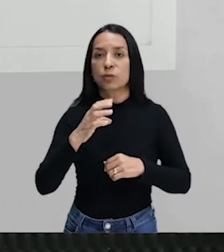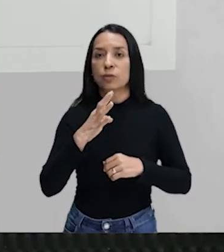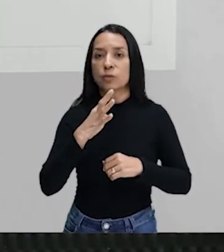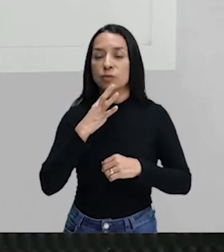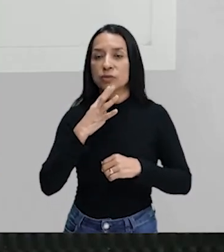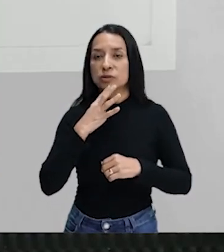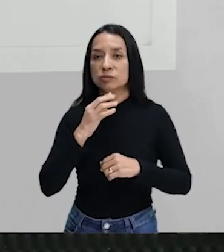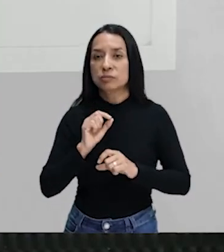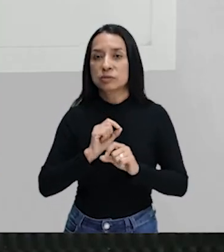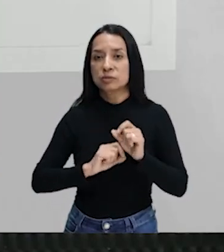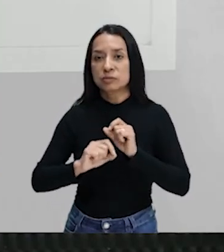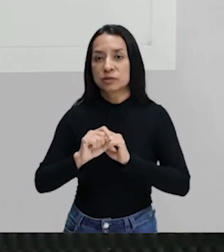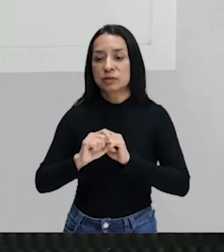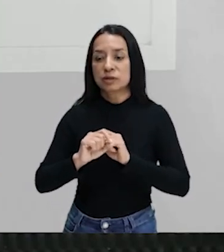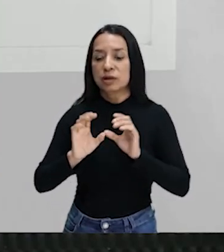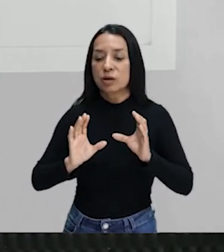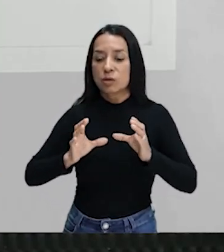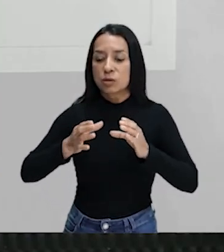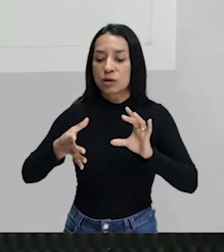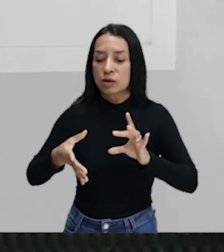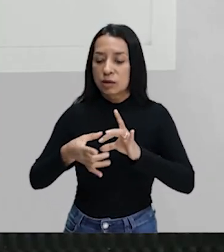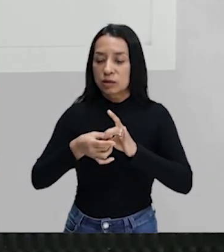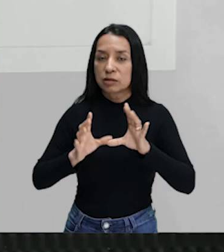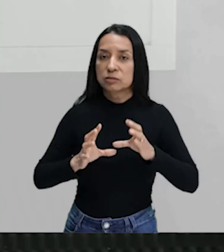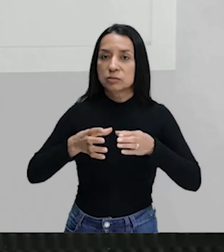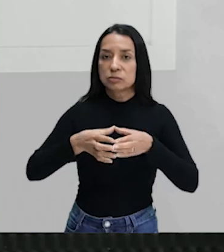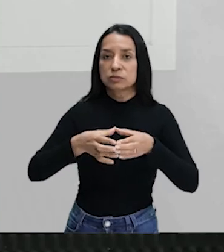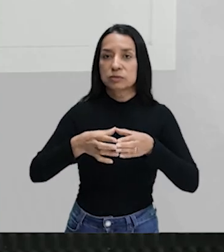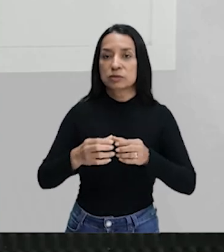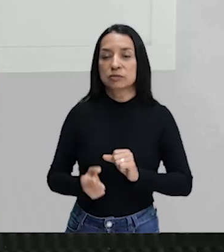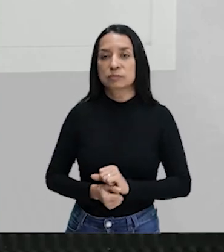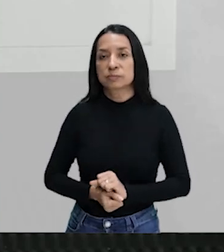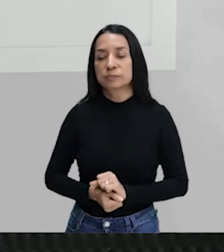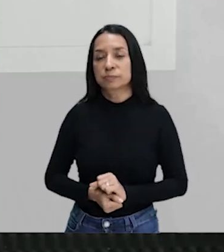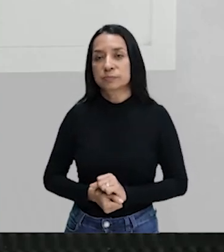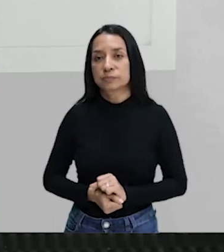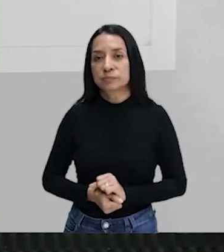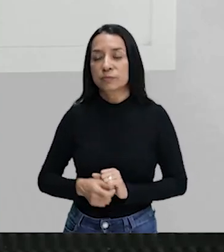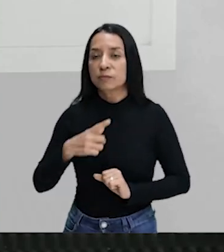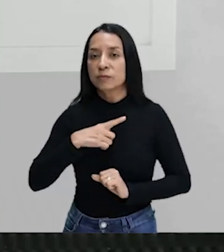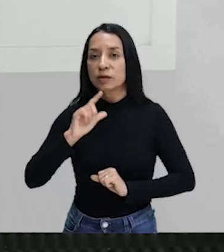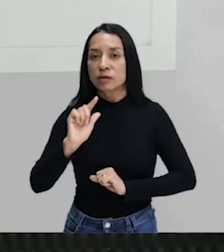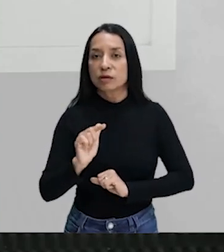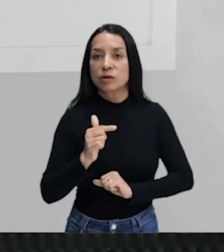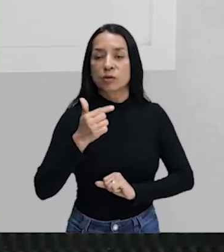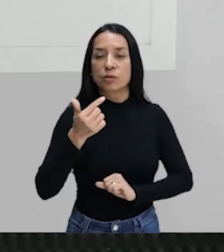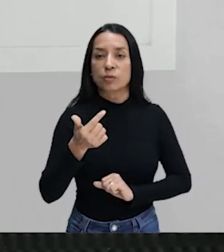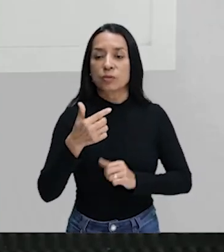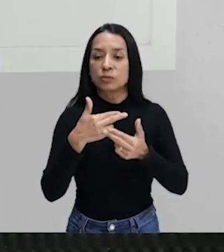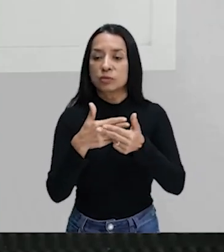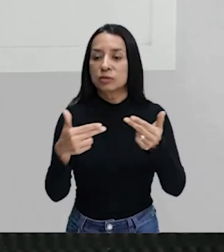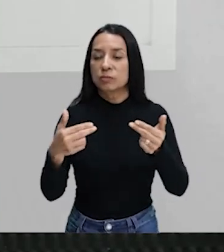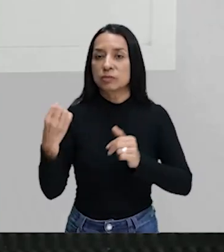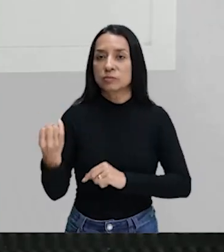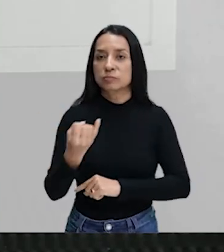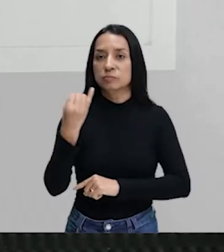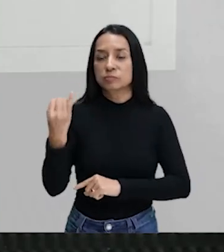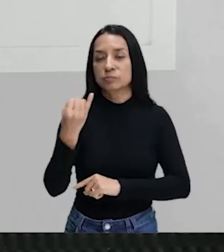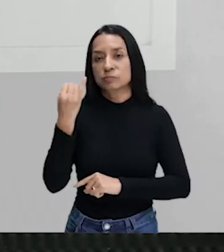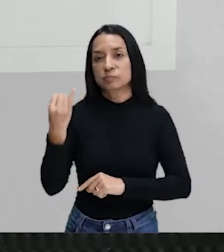delegado à coletividade, correto? E aqui nós temos um outro elemento